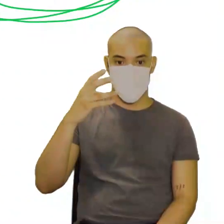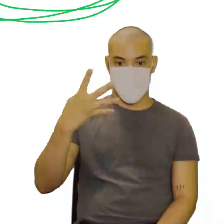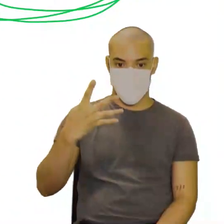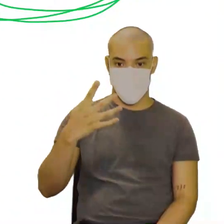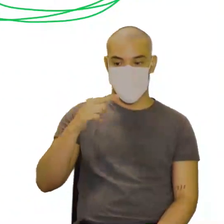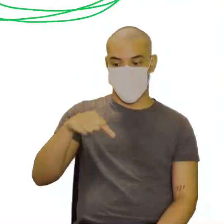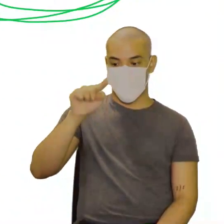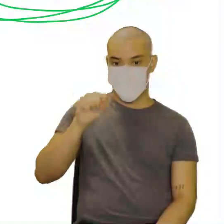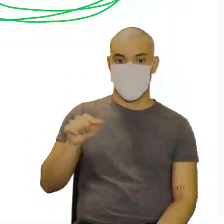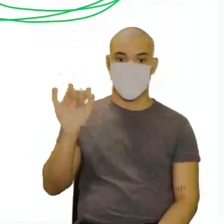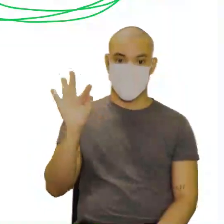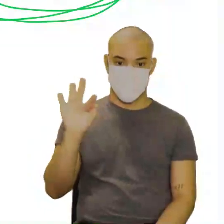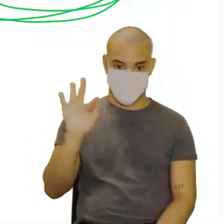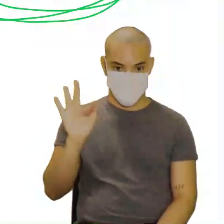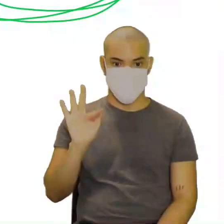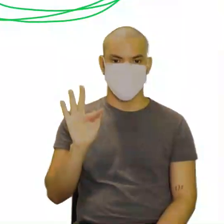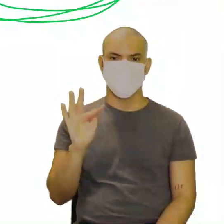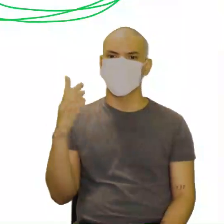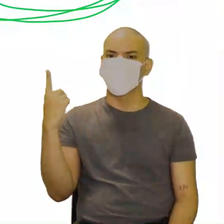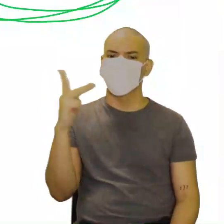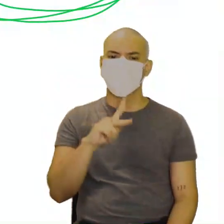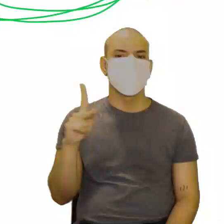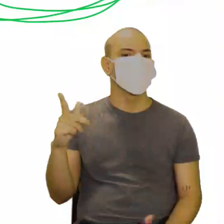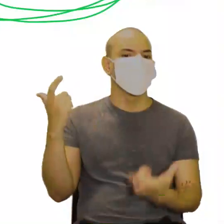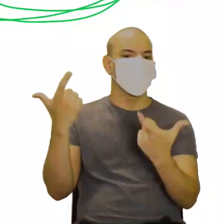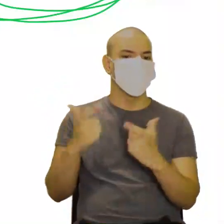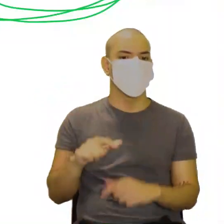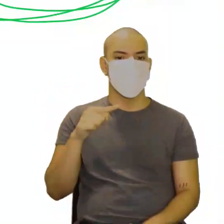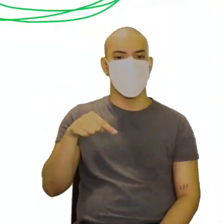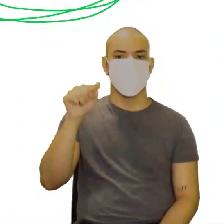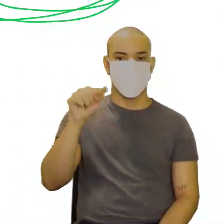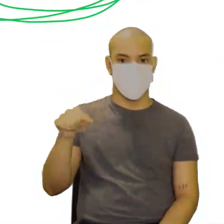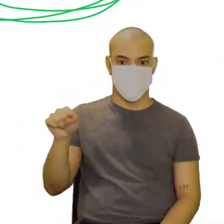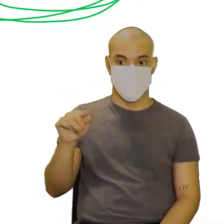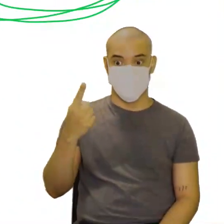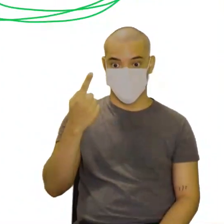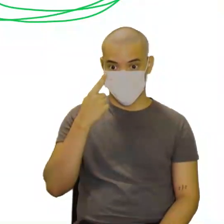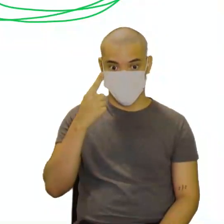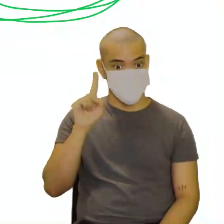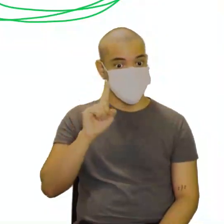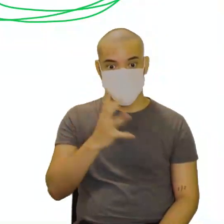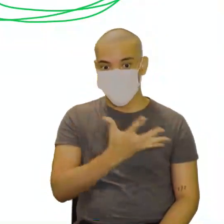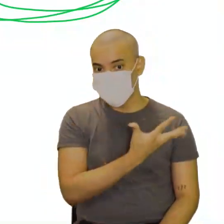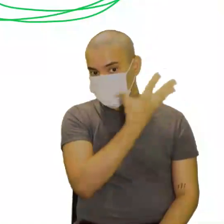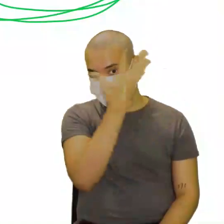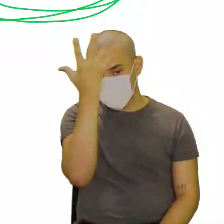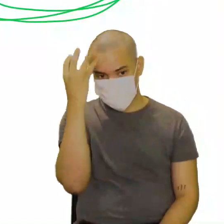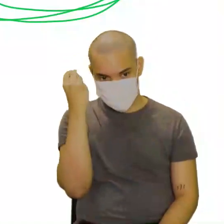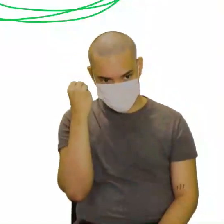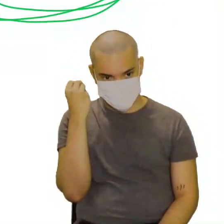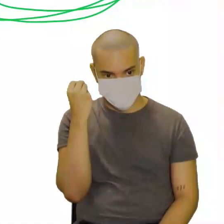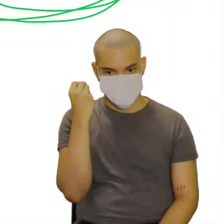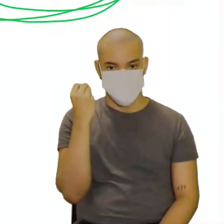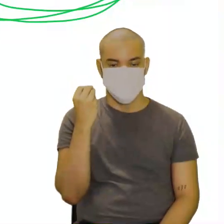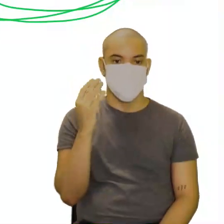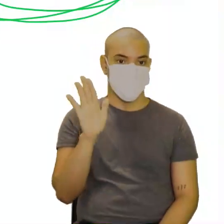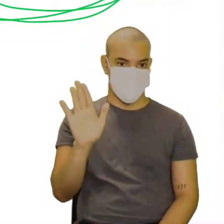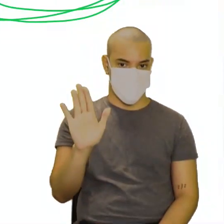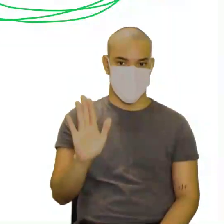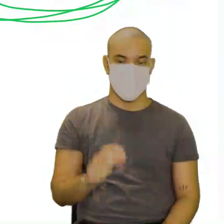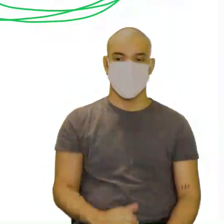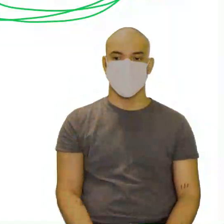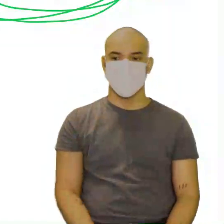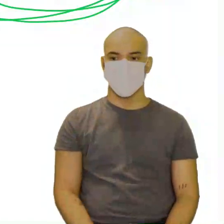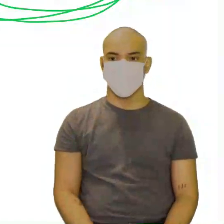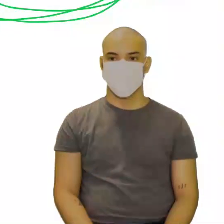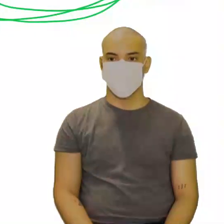0,54 microfarad. Professora, onde é que vem esse micro? Pessoal, tá aqui, ó. Não vão esquecer, deixa eu trocar a cor da caneta. Não vão esquecer